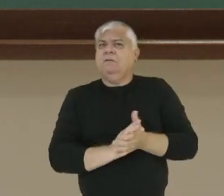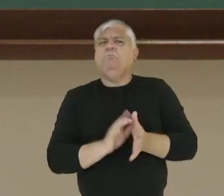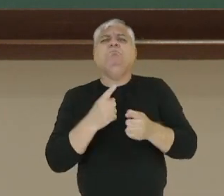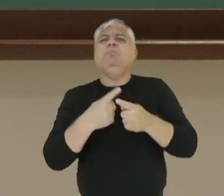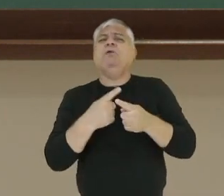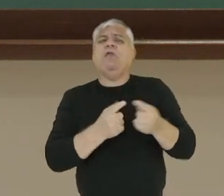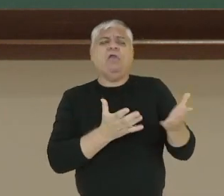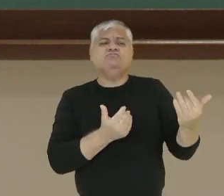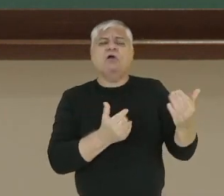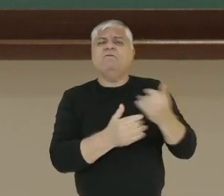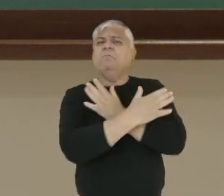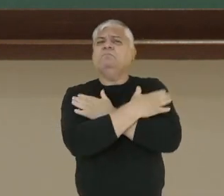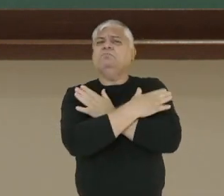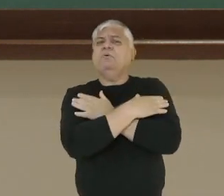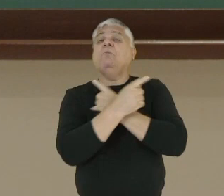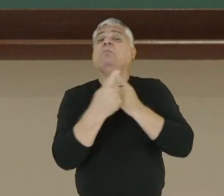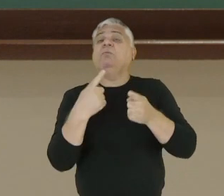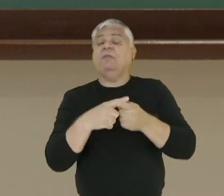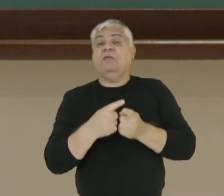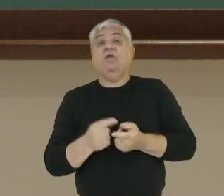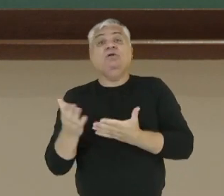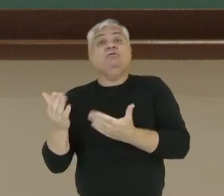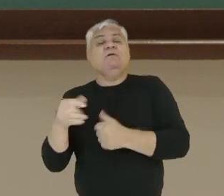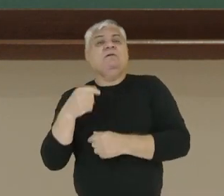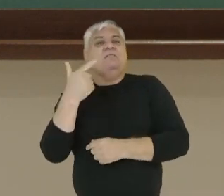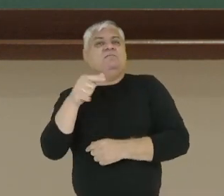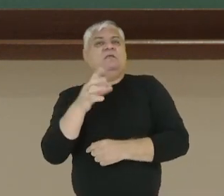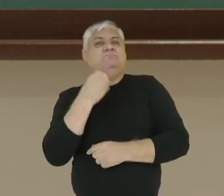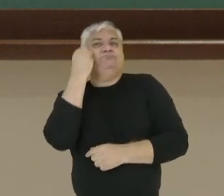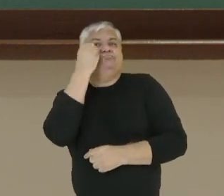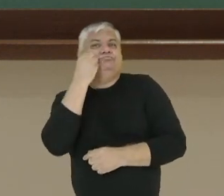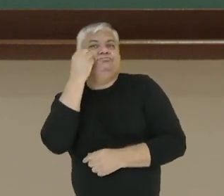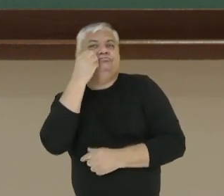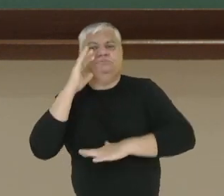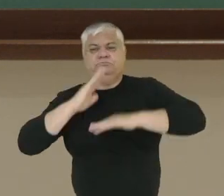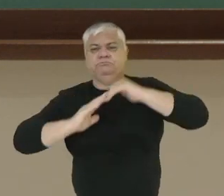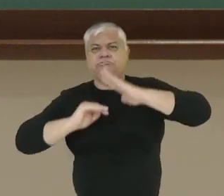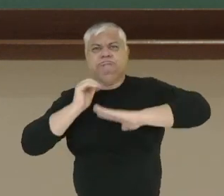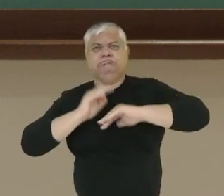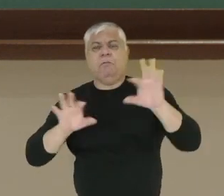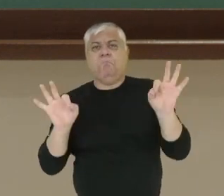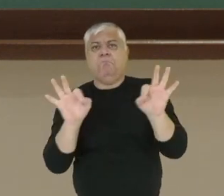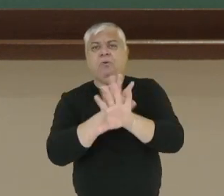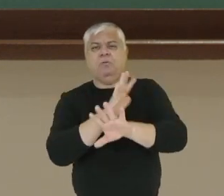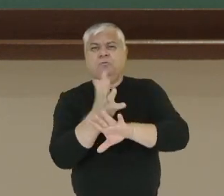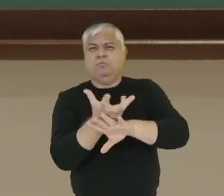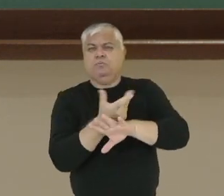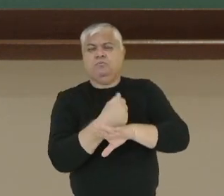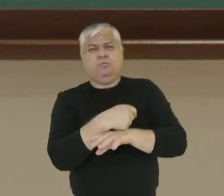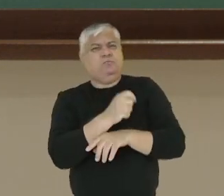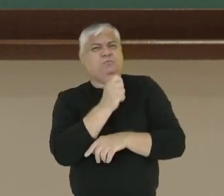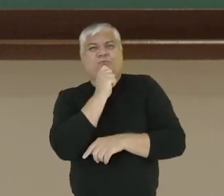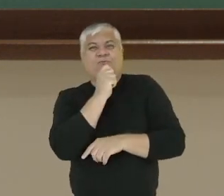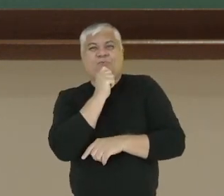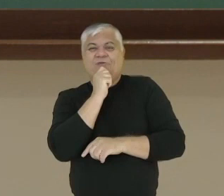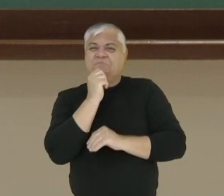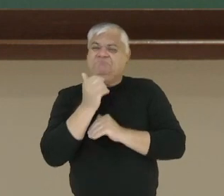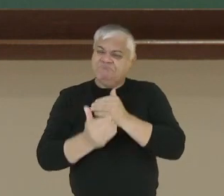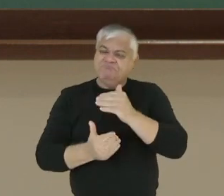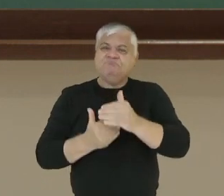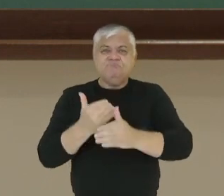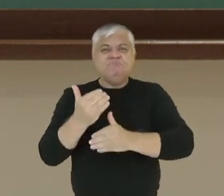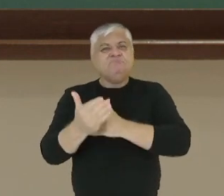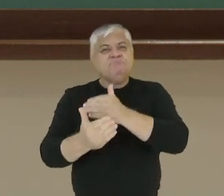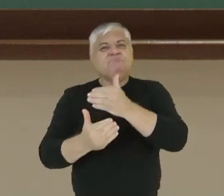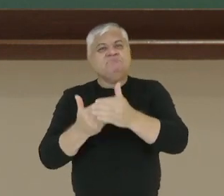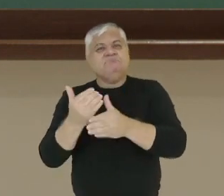será? Geralmente porque os jovens ainda não têm mão de obra qualificada, ainda estão trabalhando para ter mão de